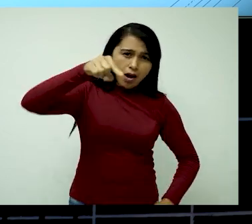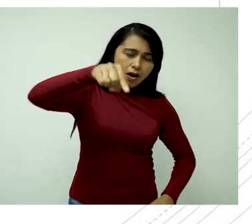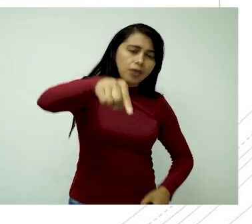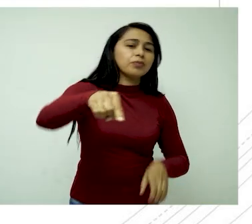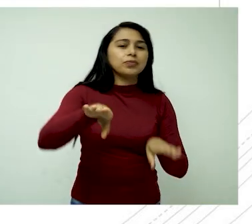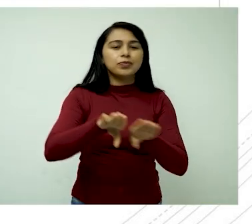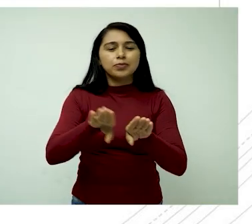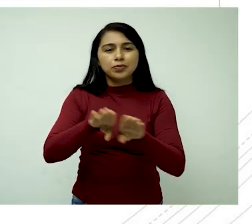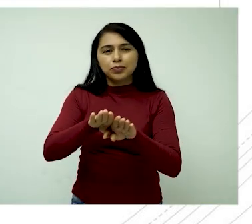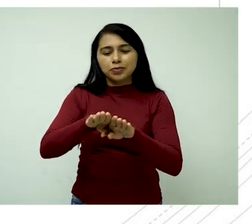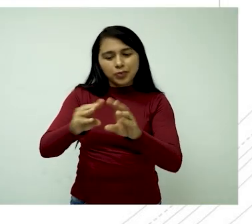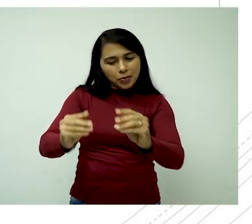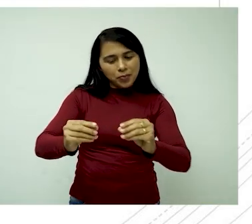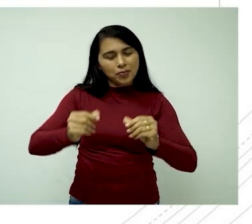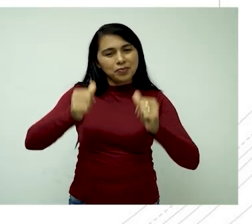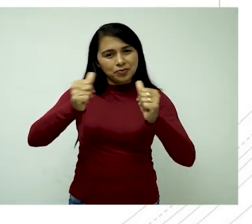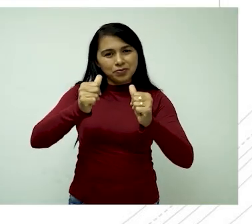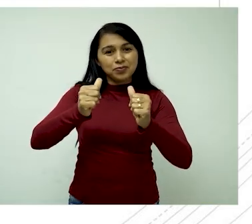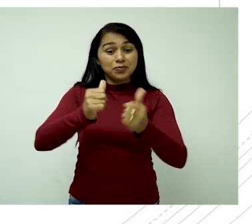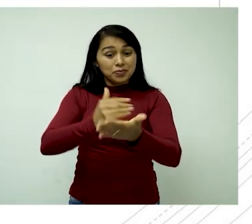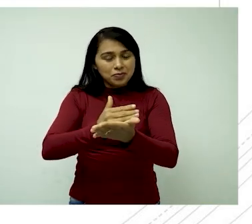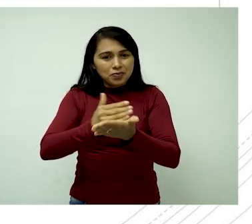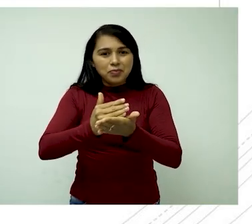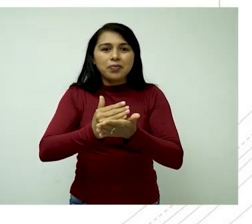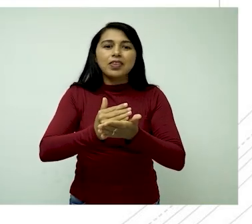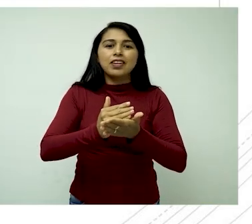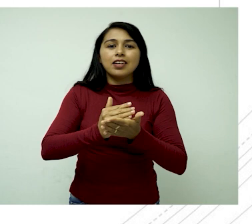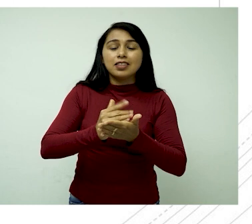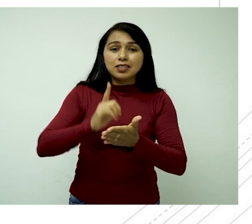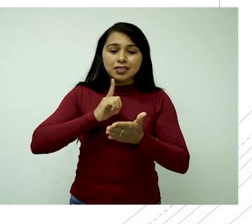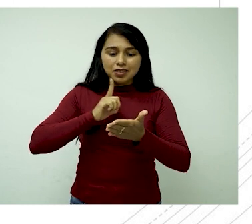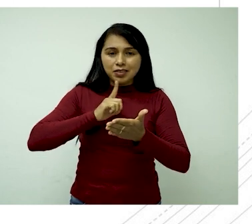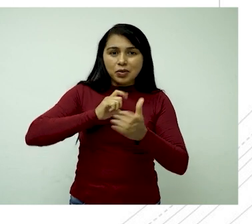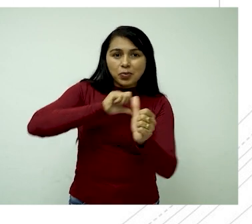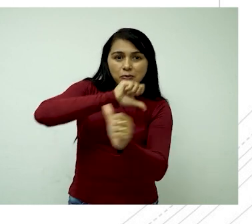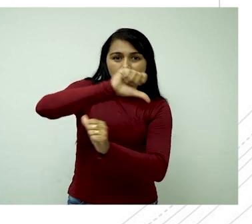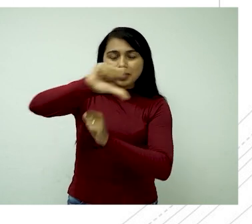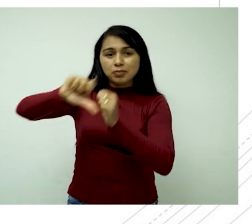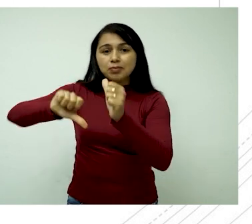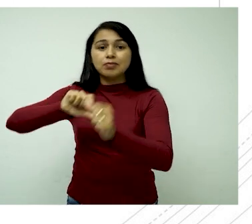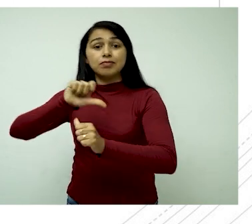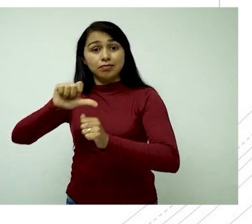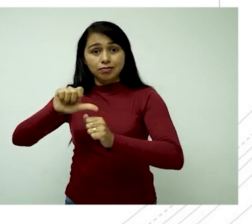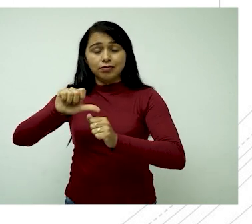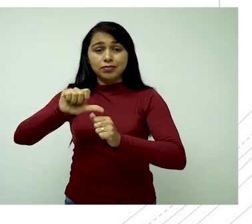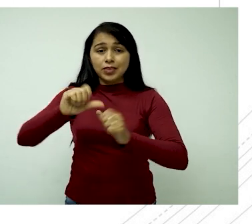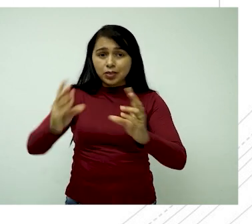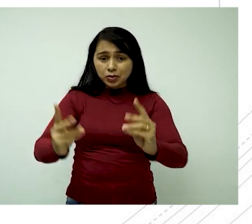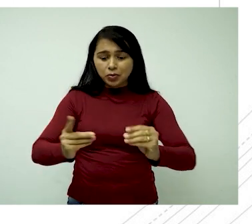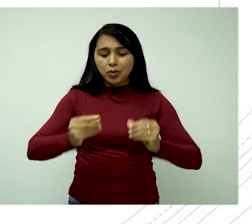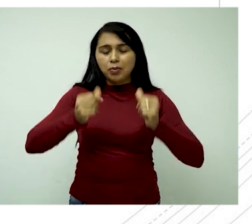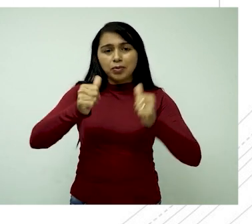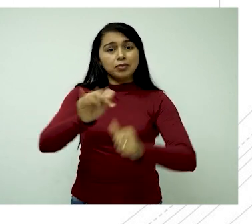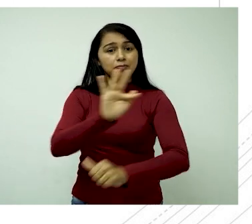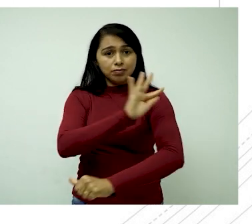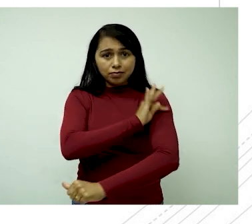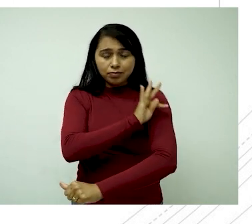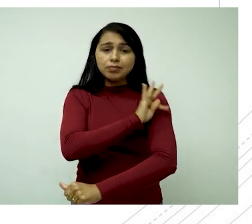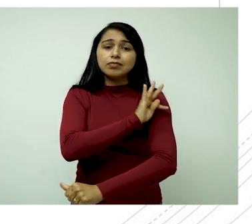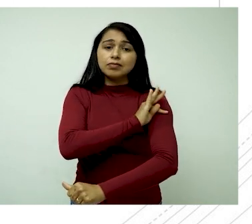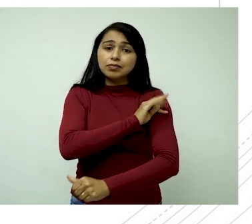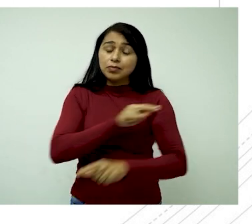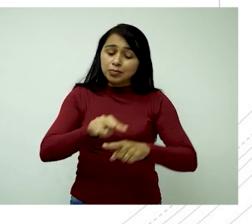partir daí eu tenho um aprimoramento dessas técnicas. E com isso surgem os